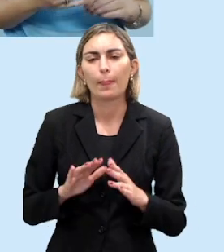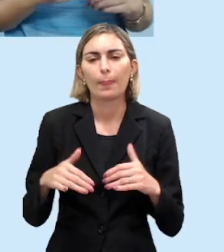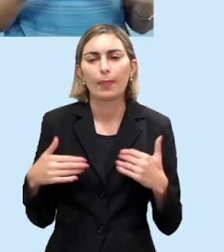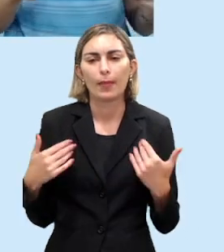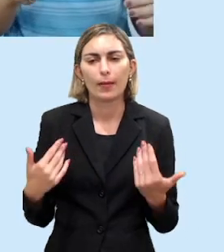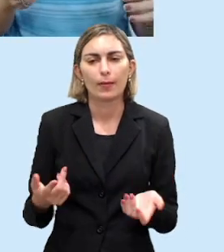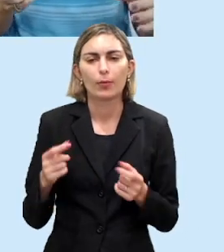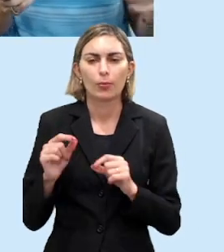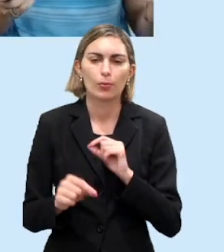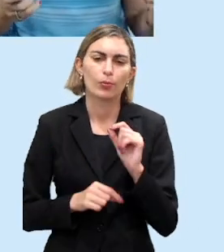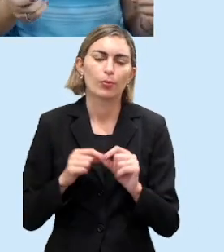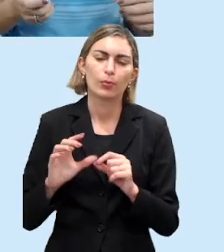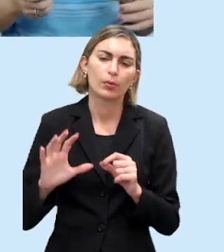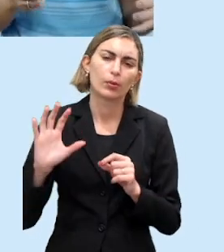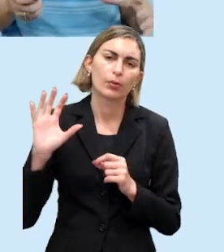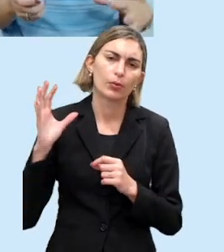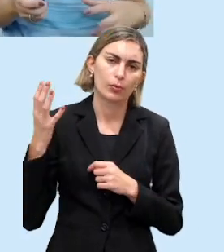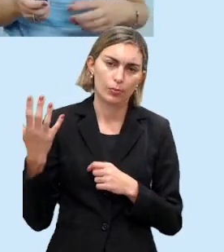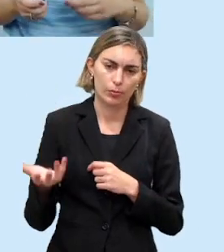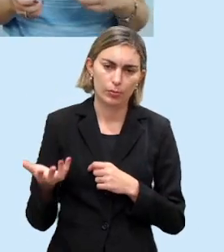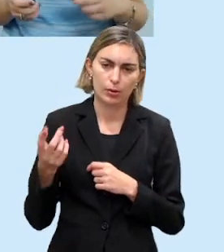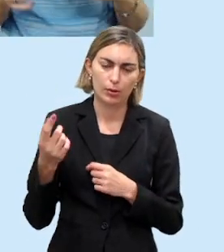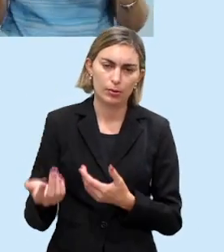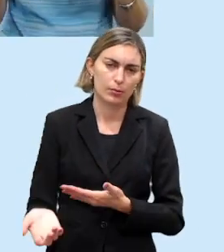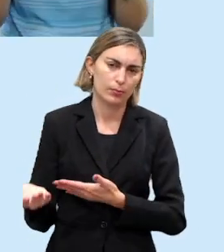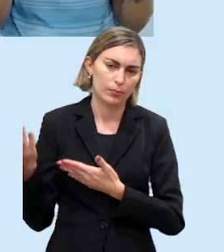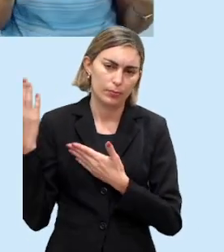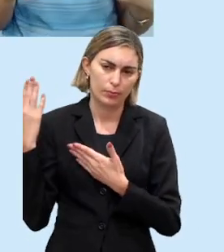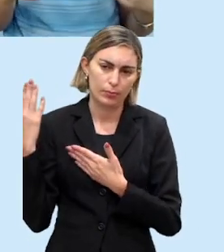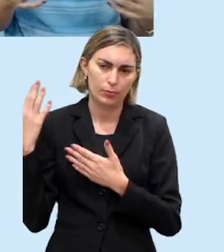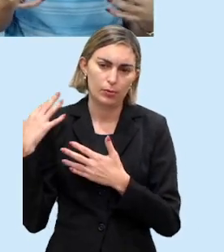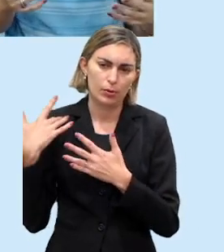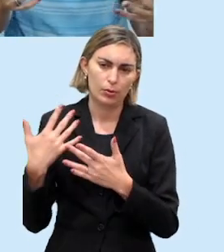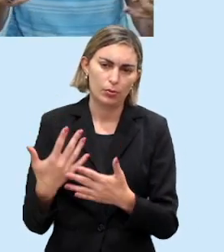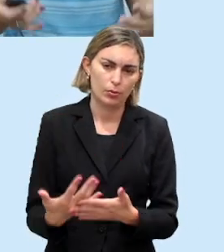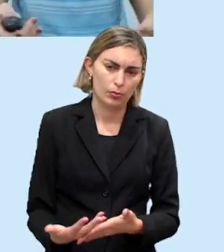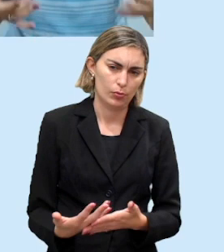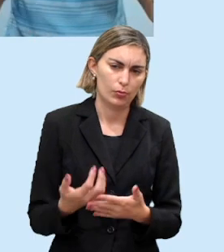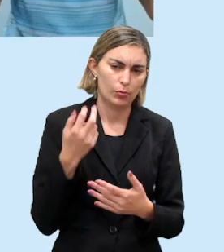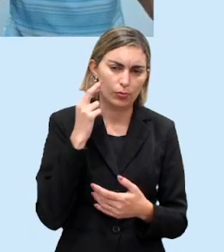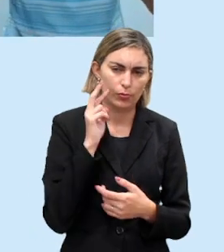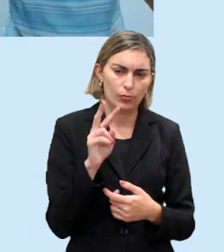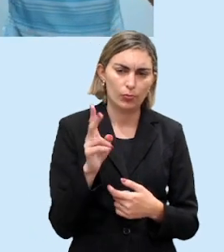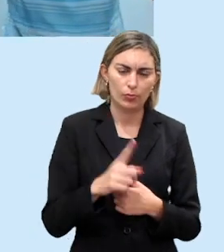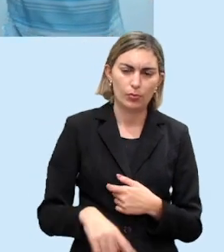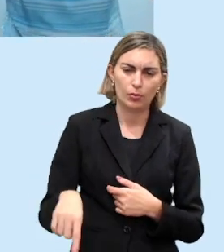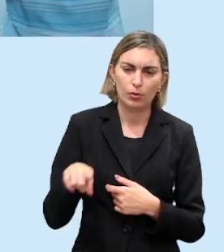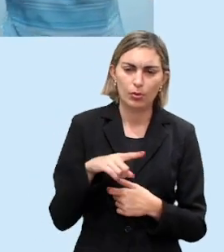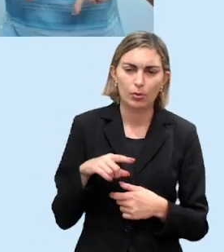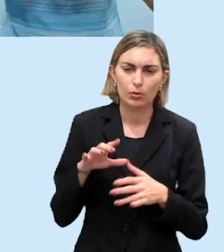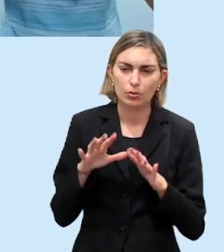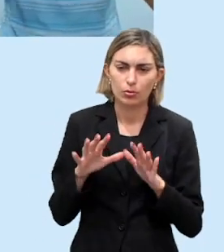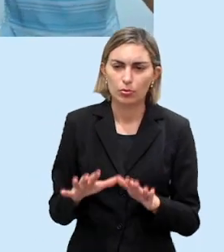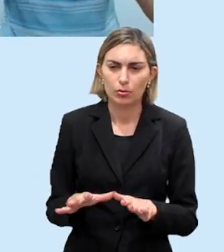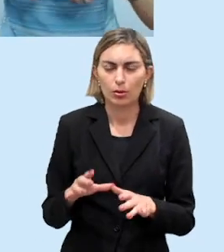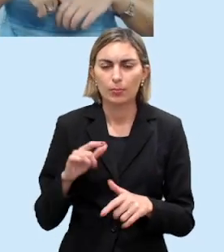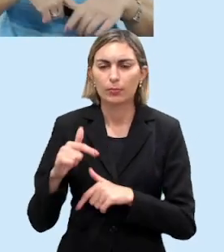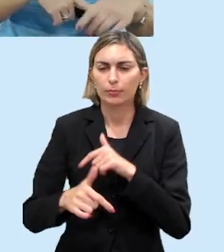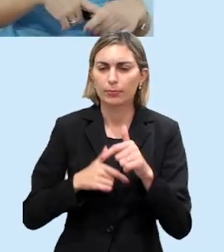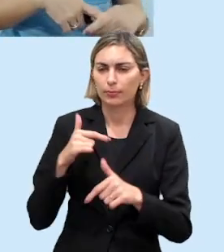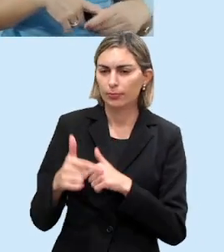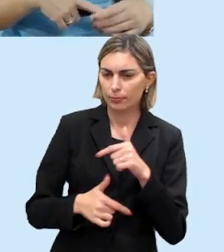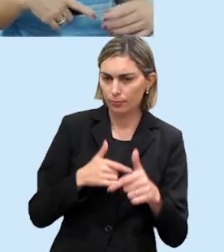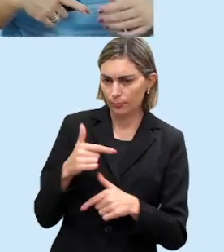o que é que acontece, não é, aqui, não é? Desde o ponto de vista, não é, em que nós estamos trabalhando